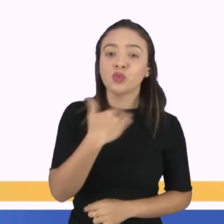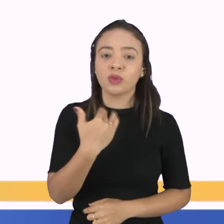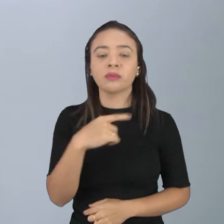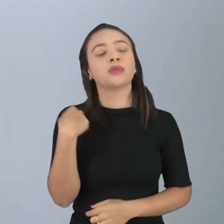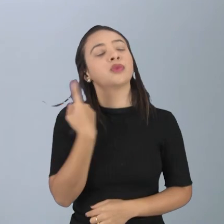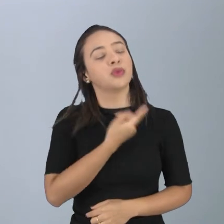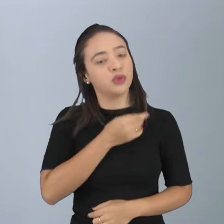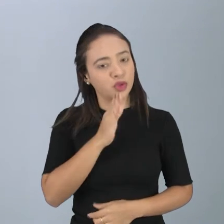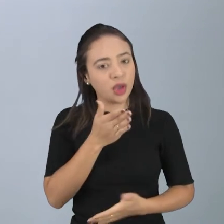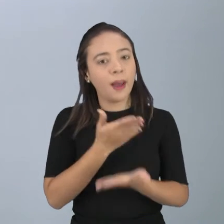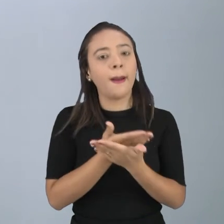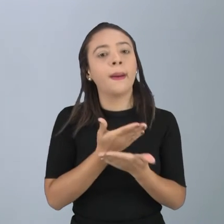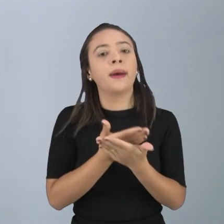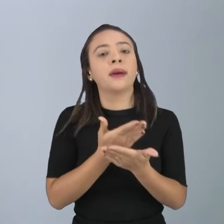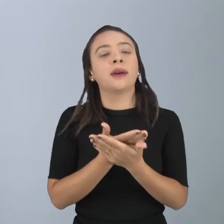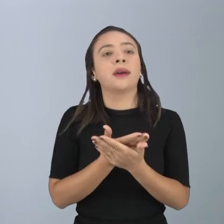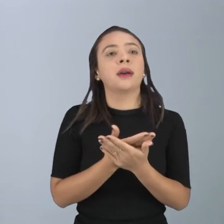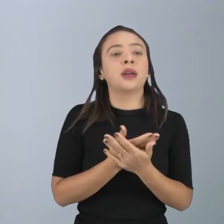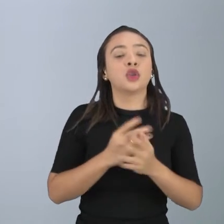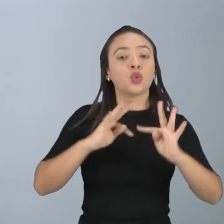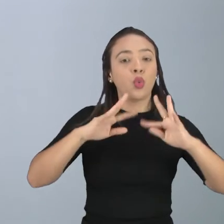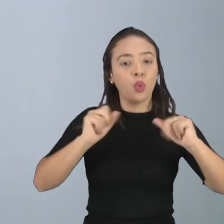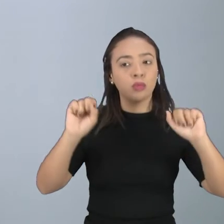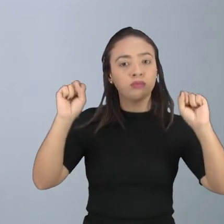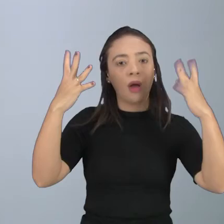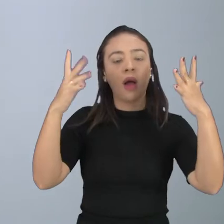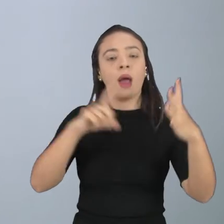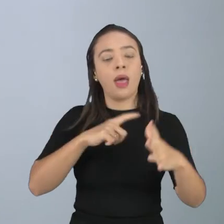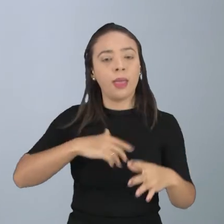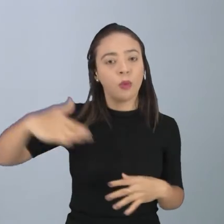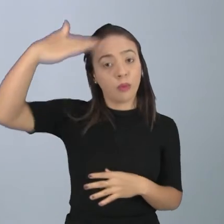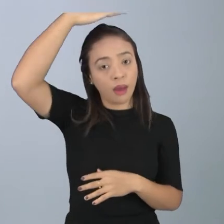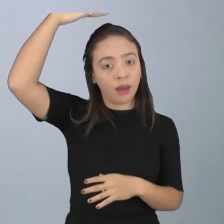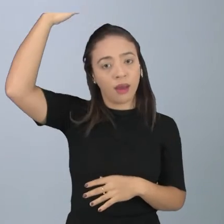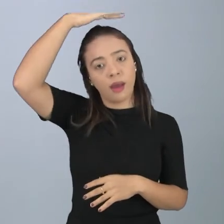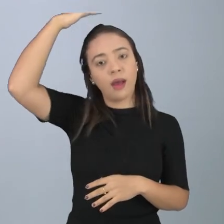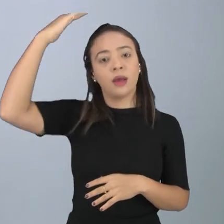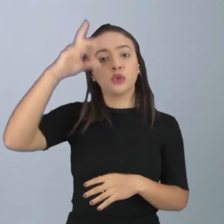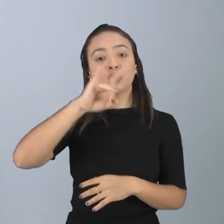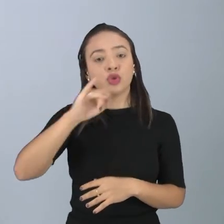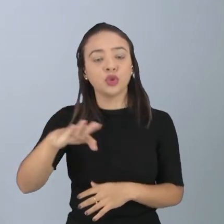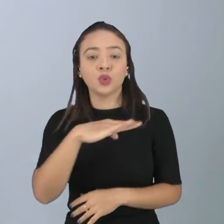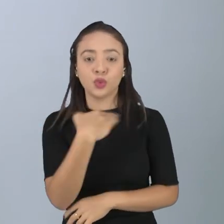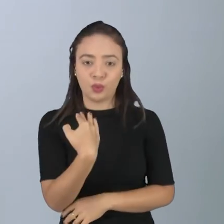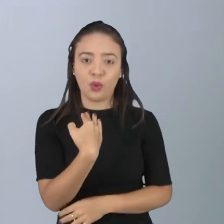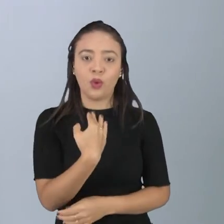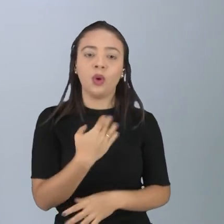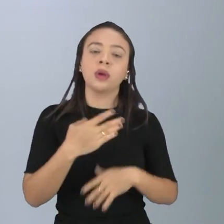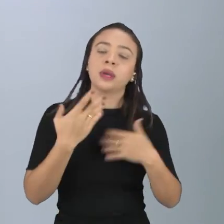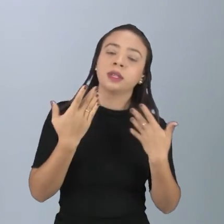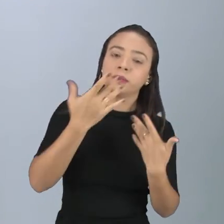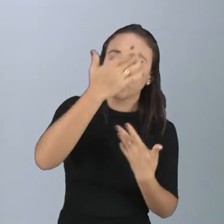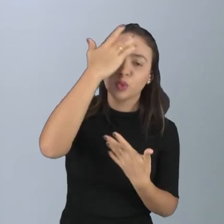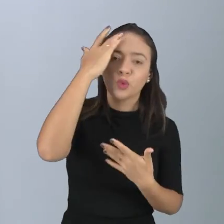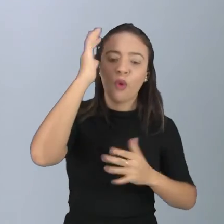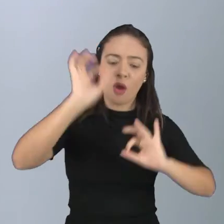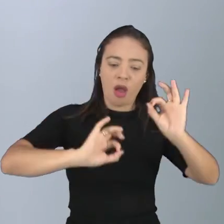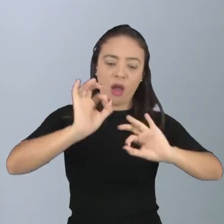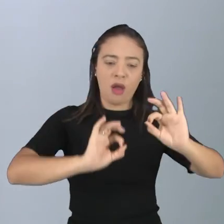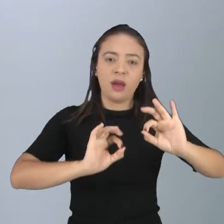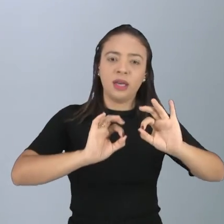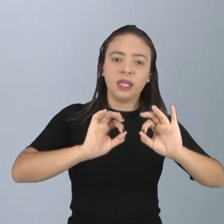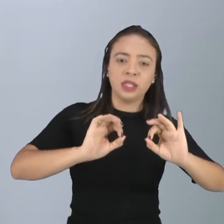sobre toda essa celebração cultural que ocorre lá no México, né? Sobre o Dia de los Muertos, onde eles constroem altar, tem